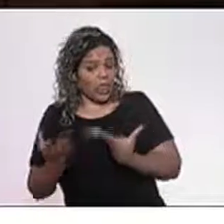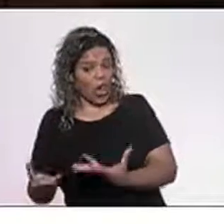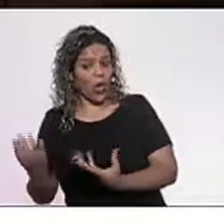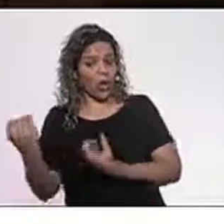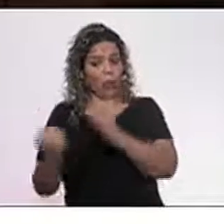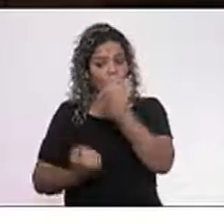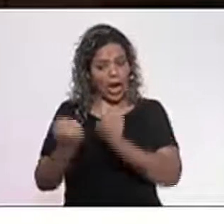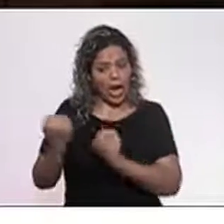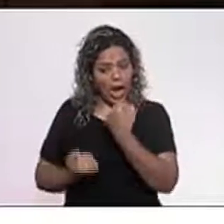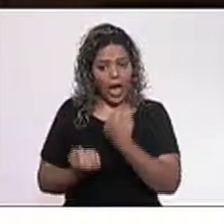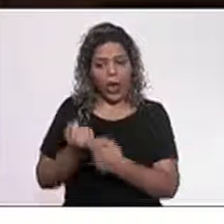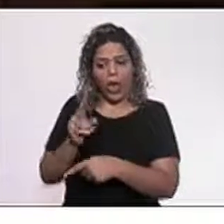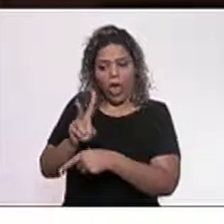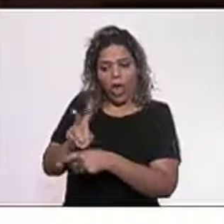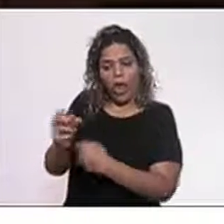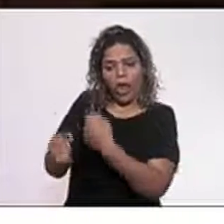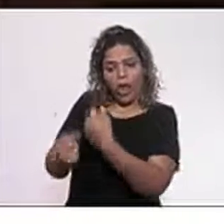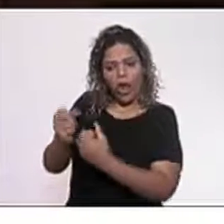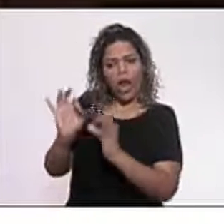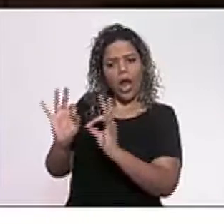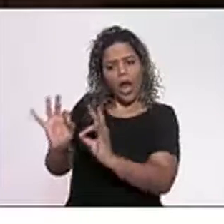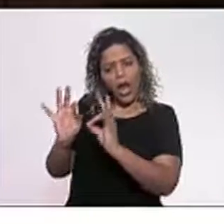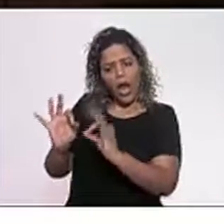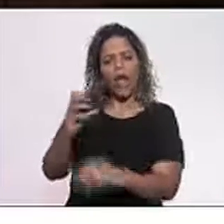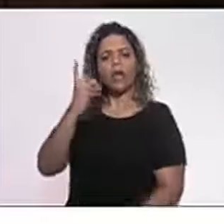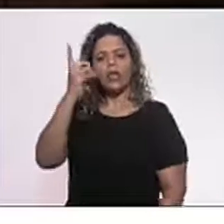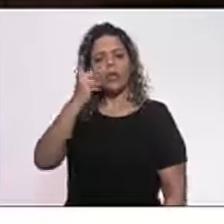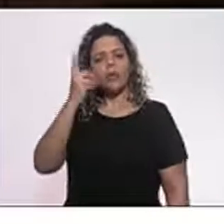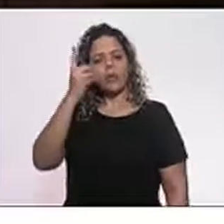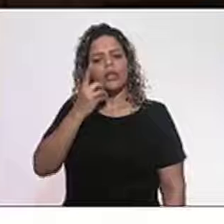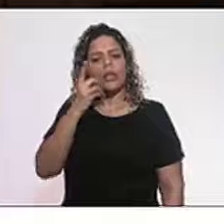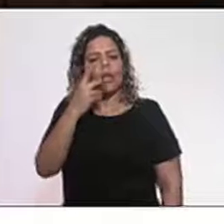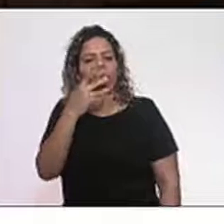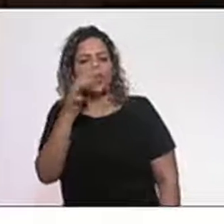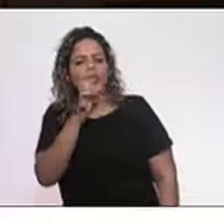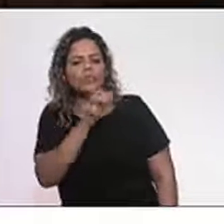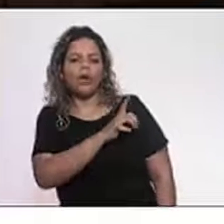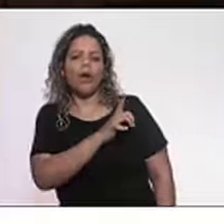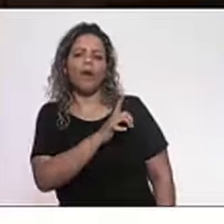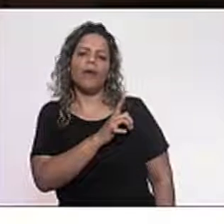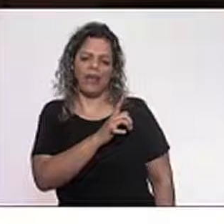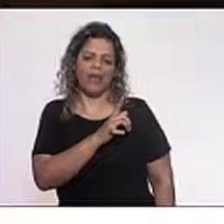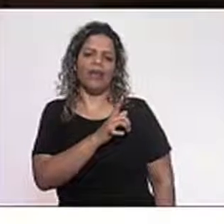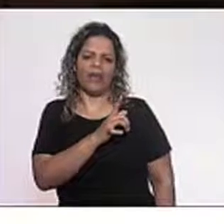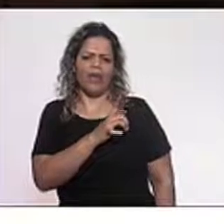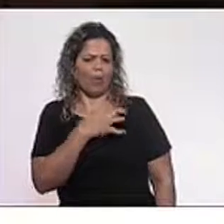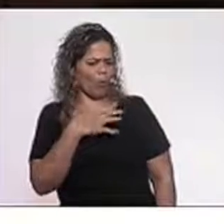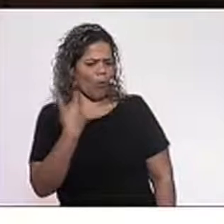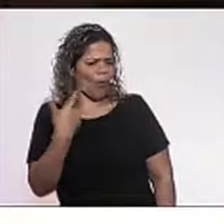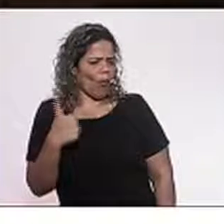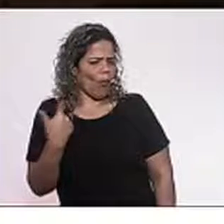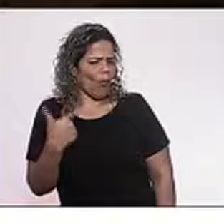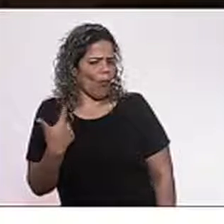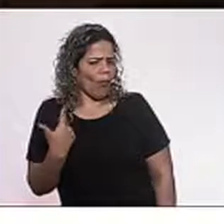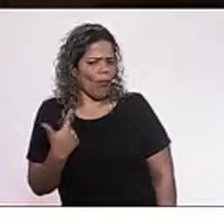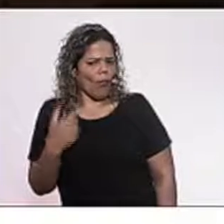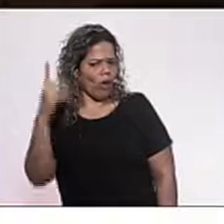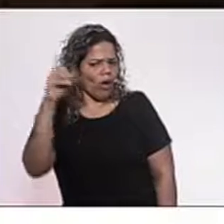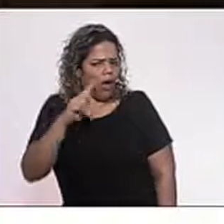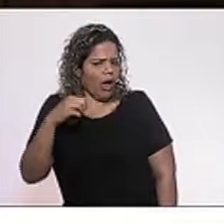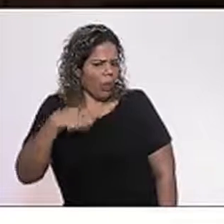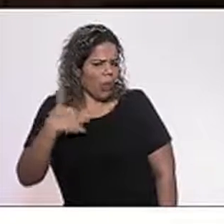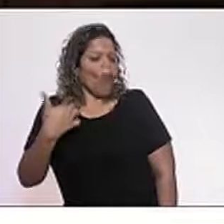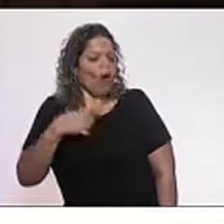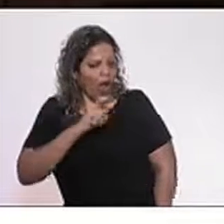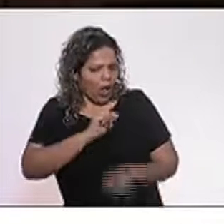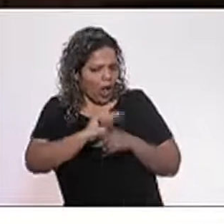teve isonomia, cedeu um carro blindado a um deputado pessoal ou deputada. Eu não tive esse direito, eu